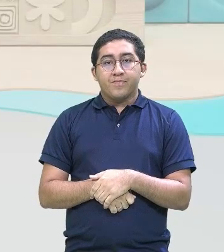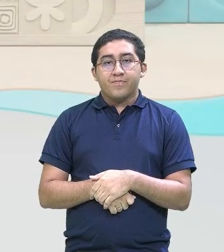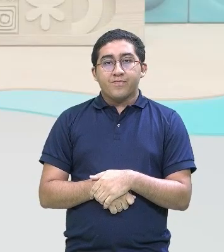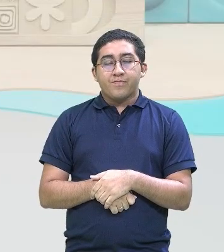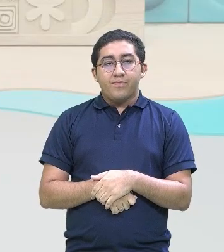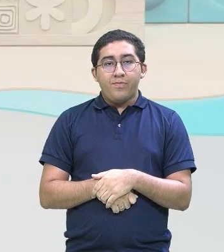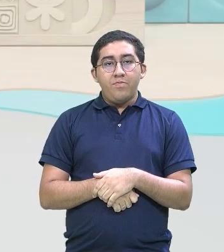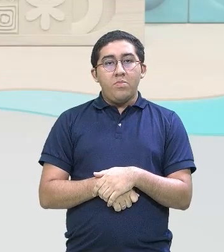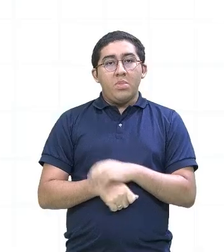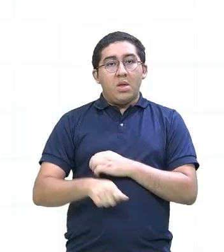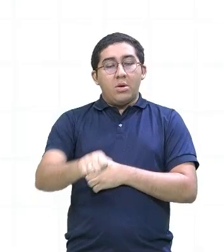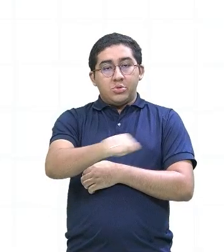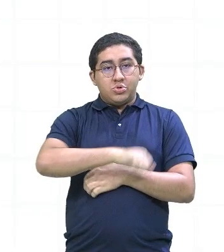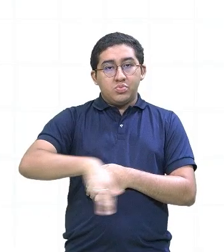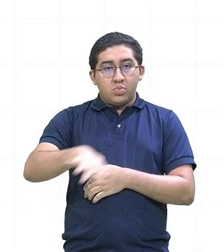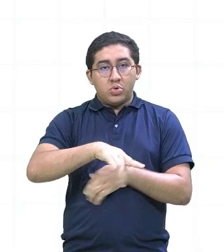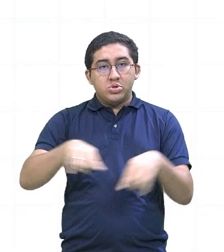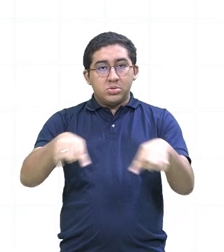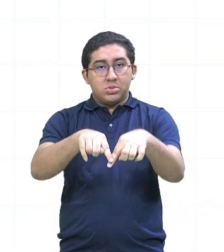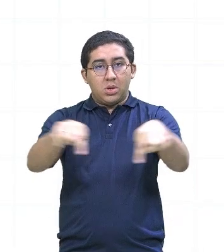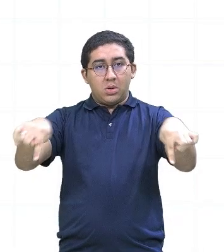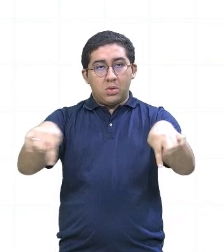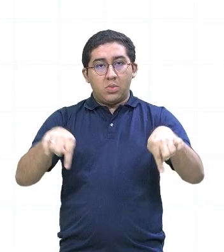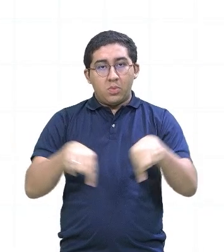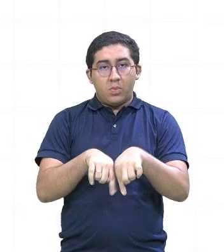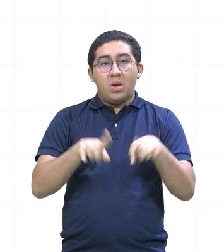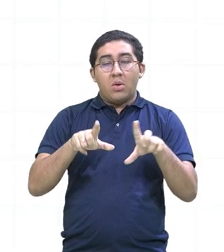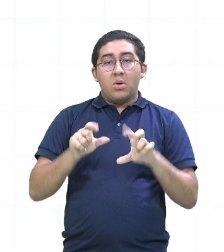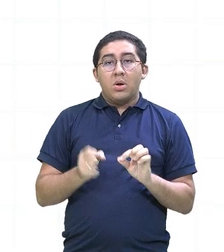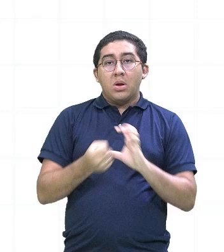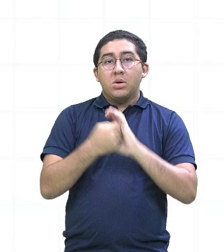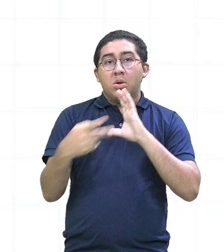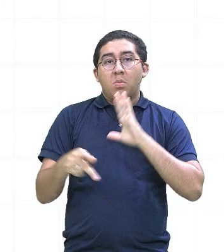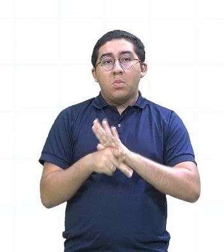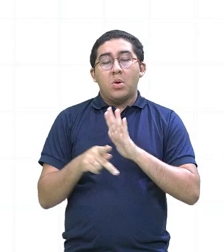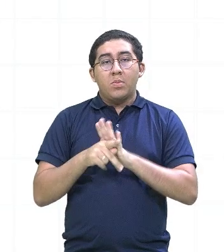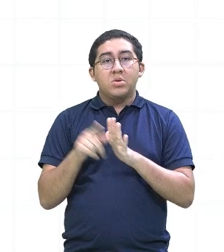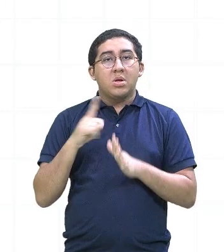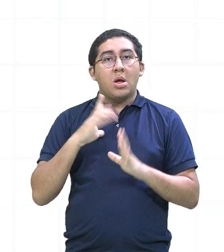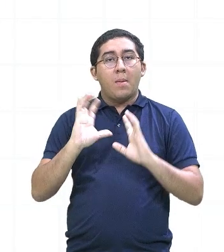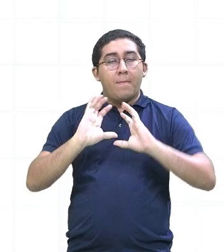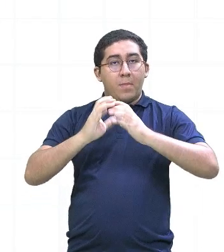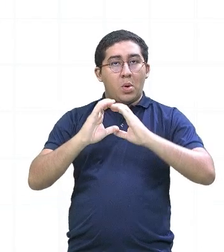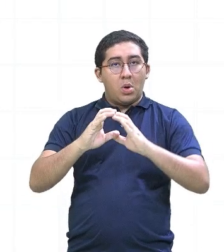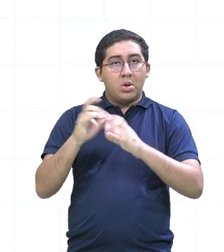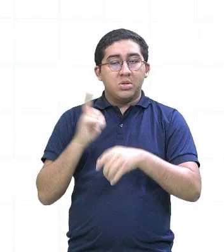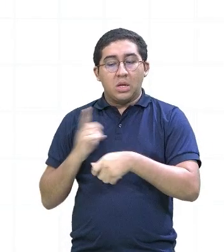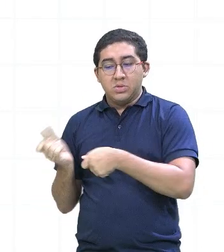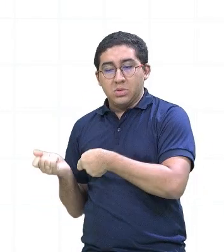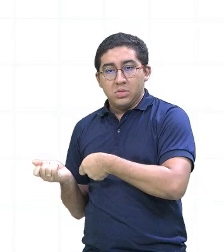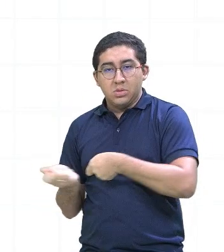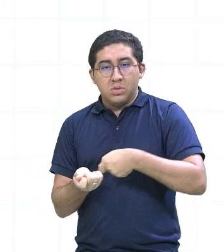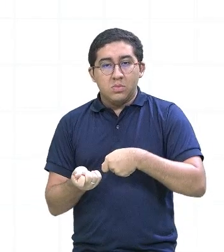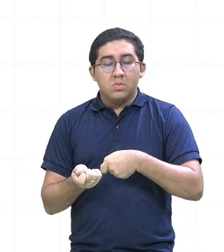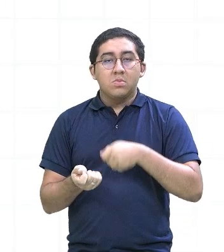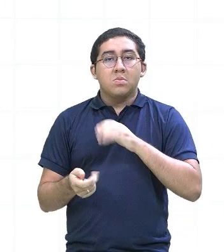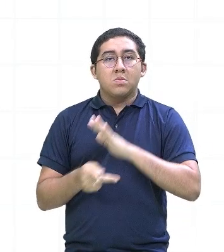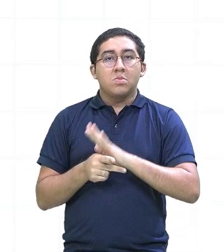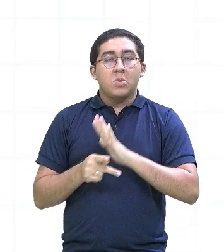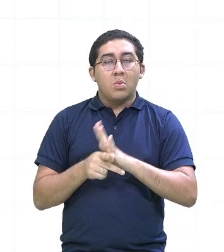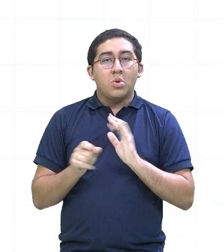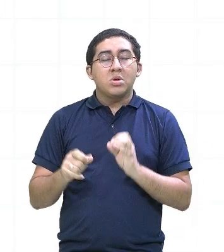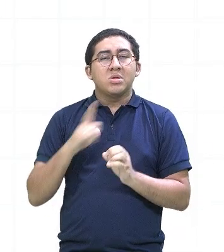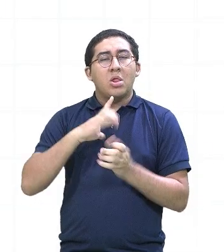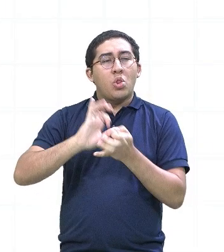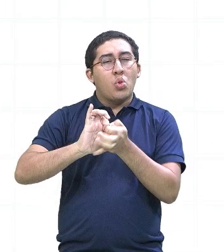de campo e taco, que são modalidades que se caracterizam por rebater a bola lançada pelo adversário o mais